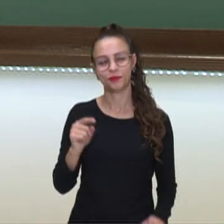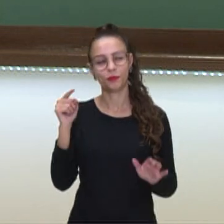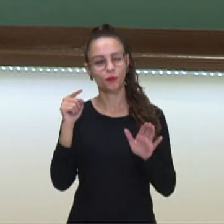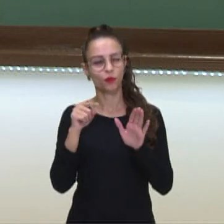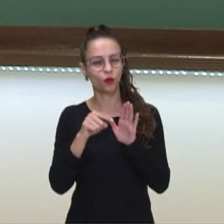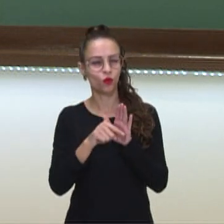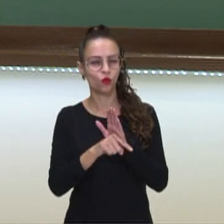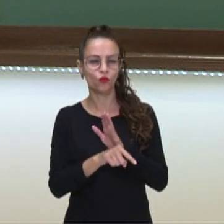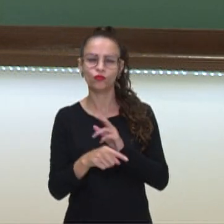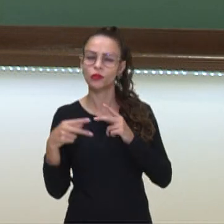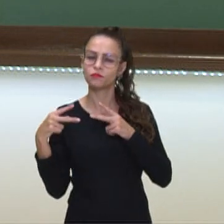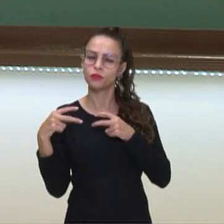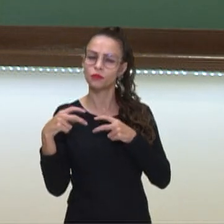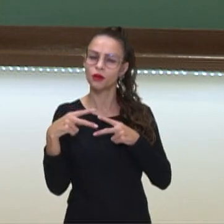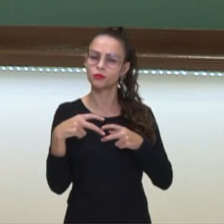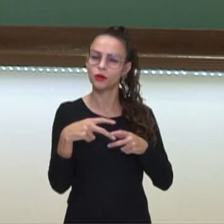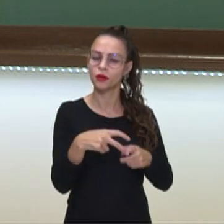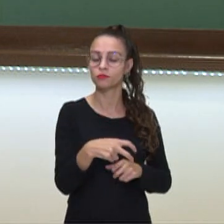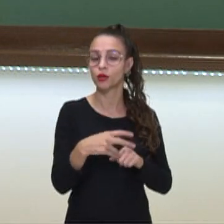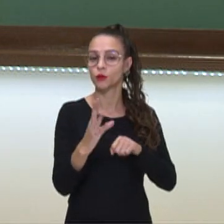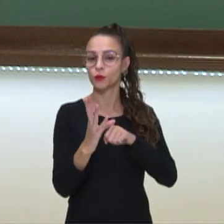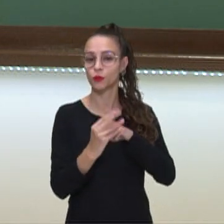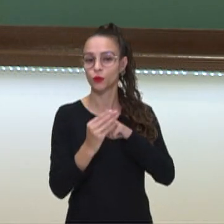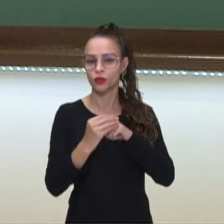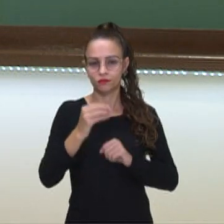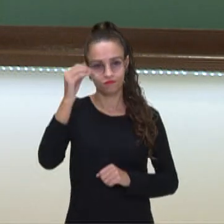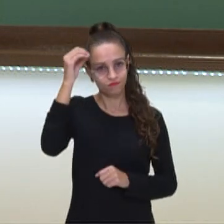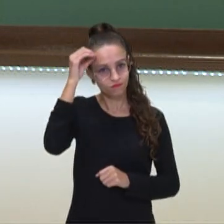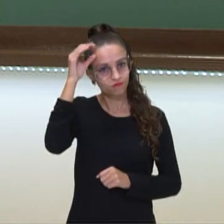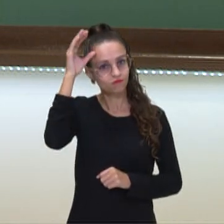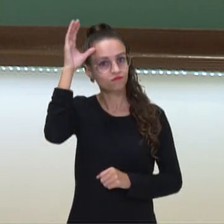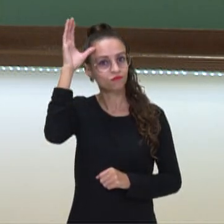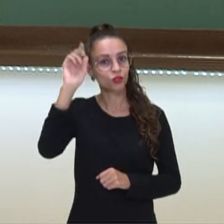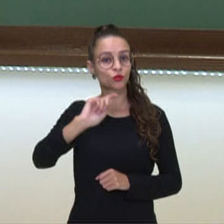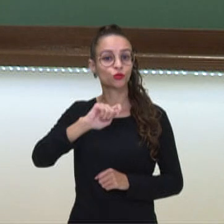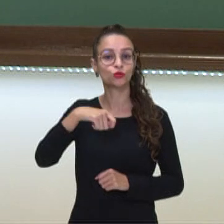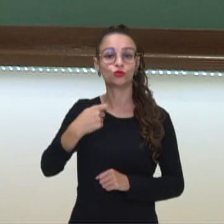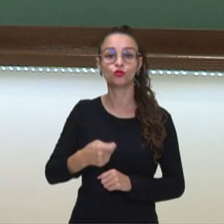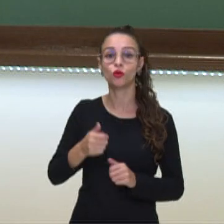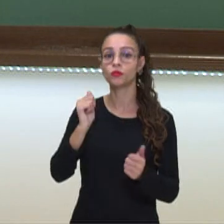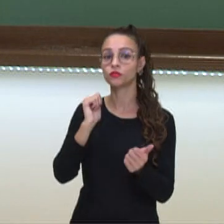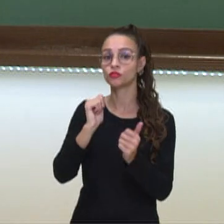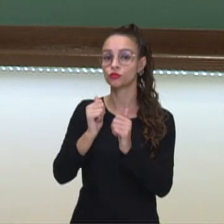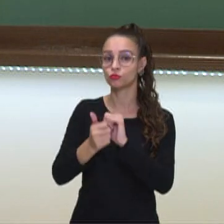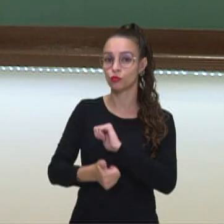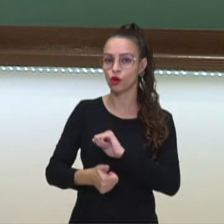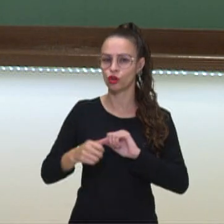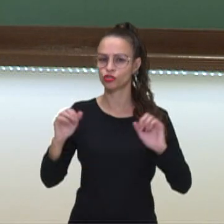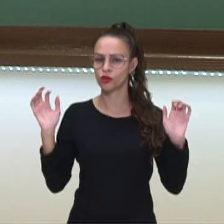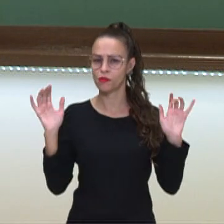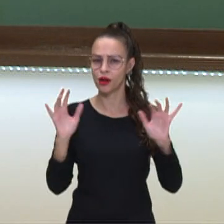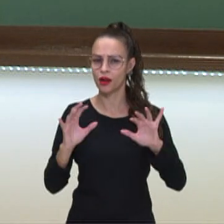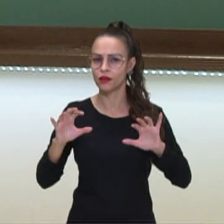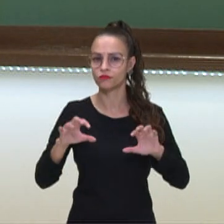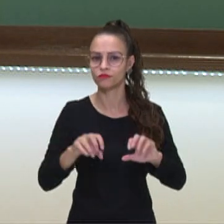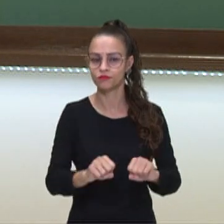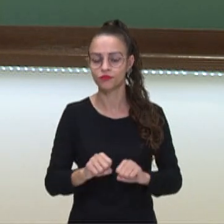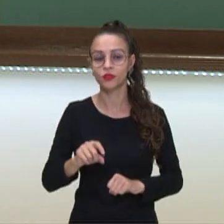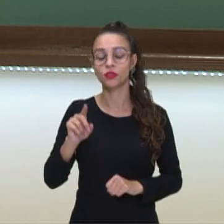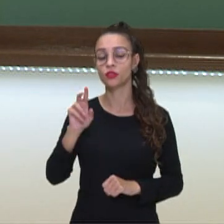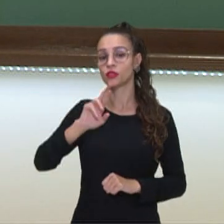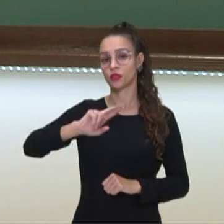aprofundar um pouquinho o nosso conhecimento dentro dos esportes de invasão. A gente não vai falar de um